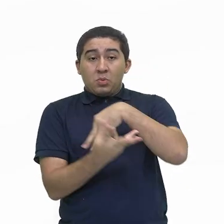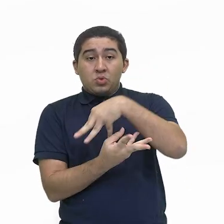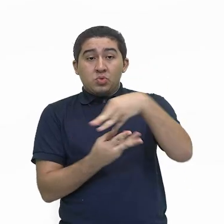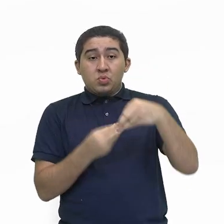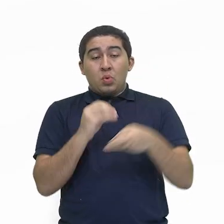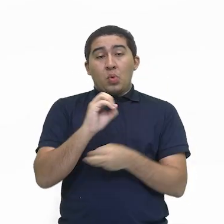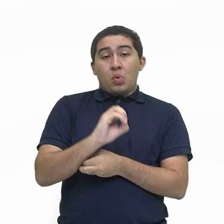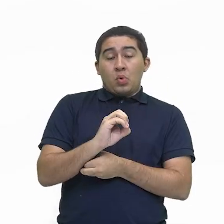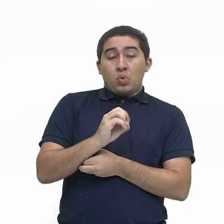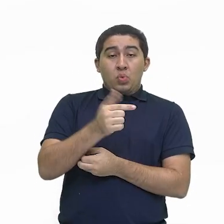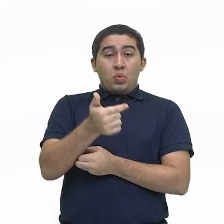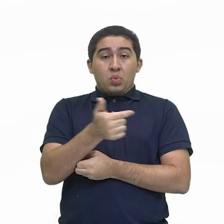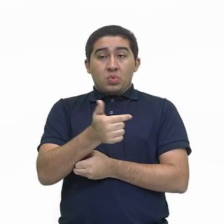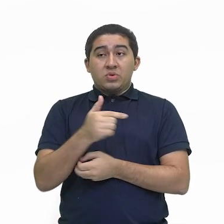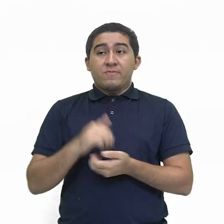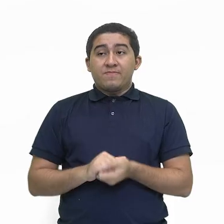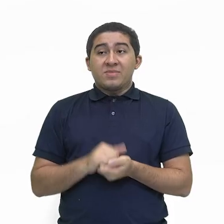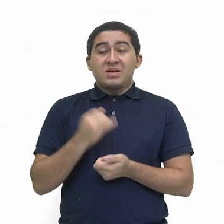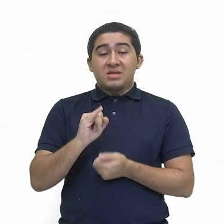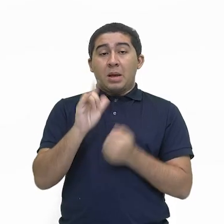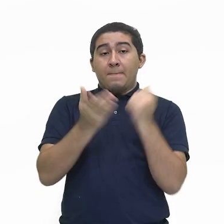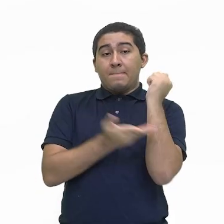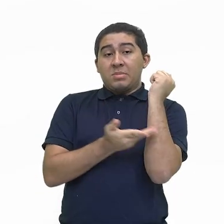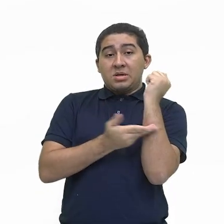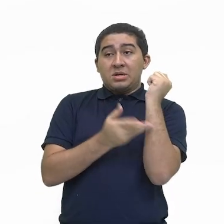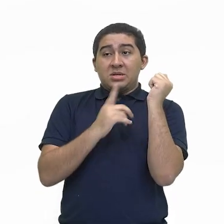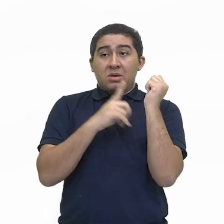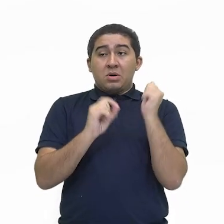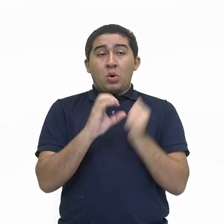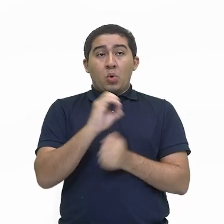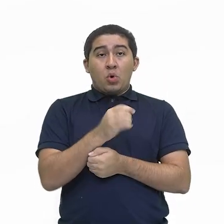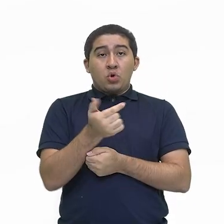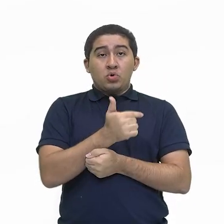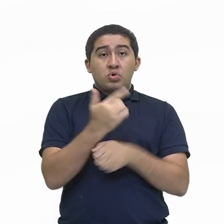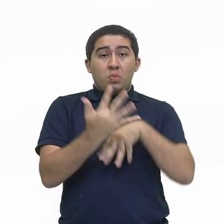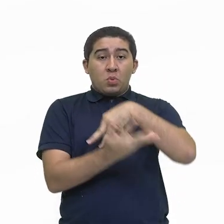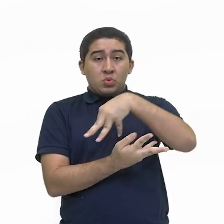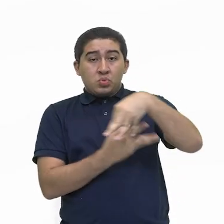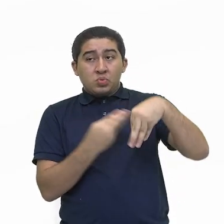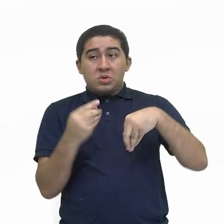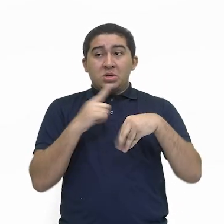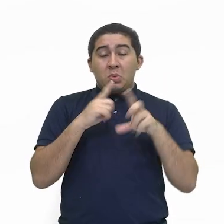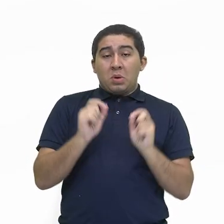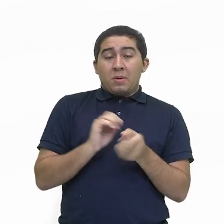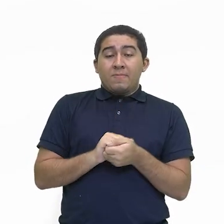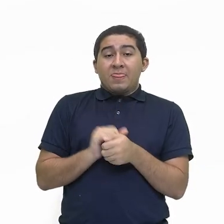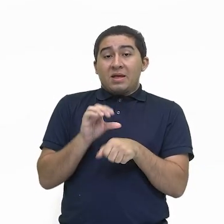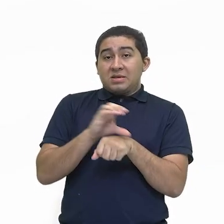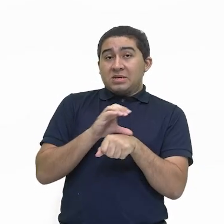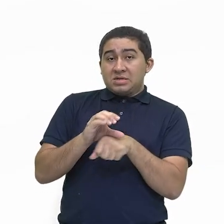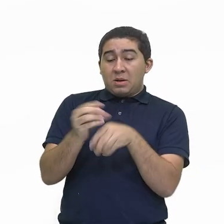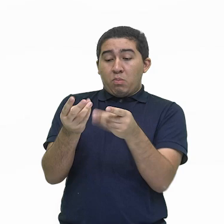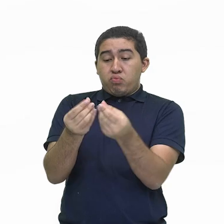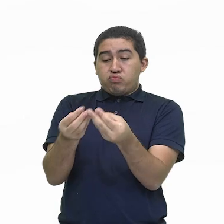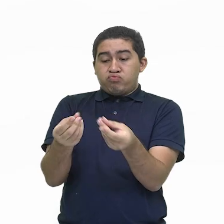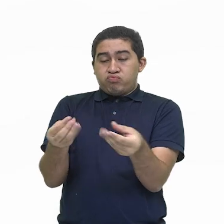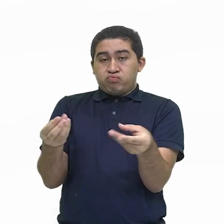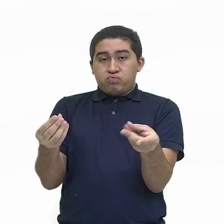né? Quando ela reage com oxigênio, ela vai produzir cinzas, vai